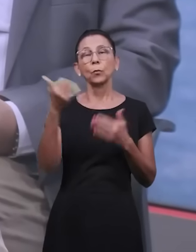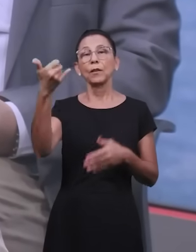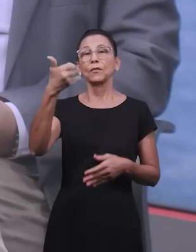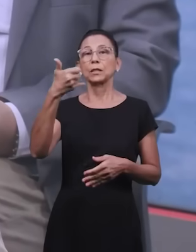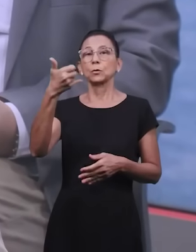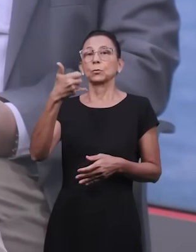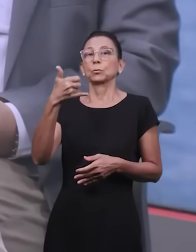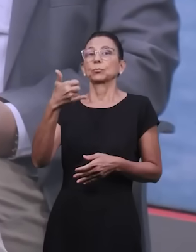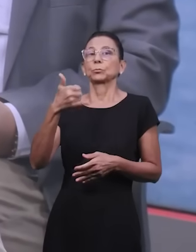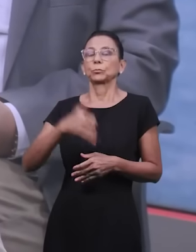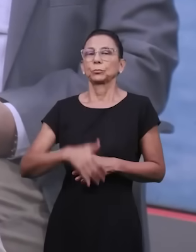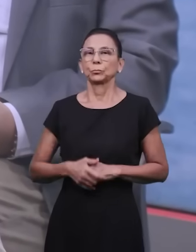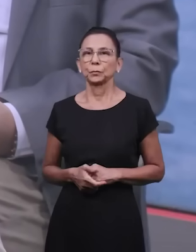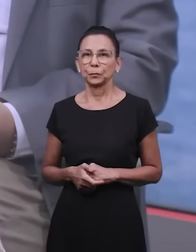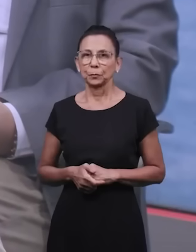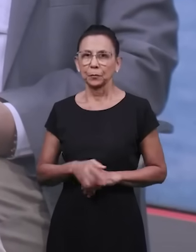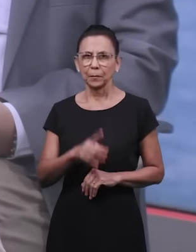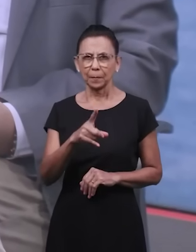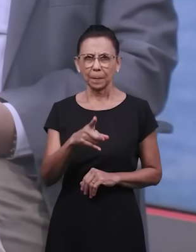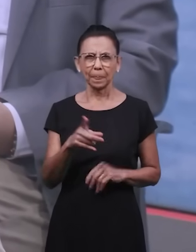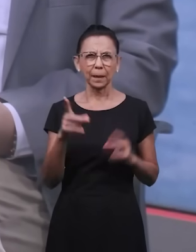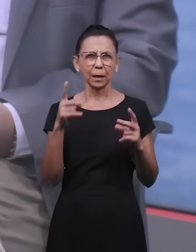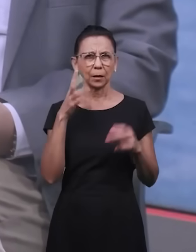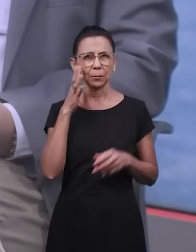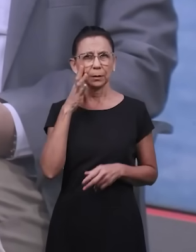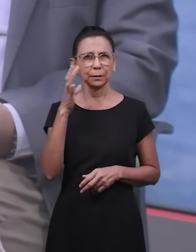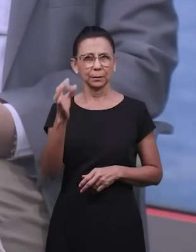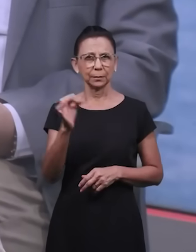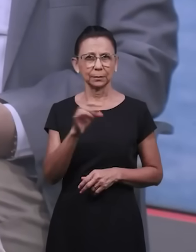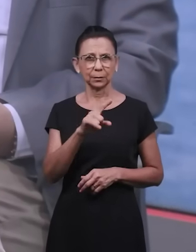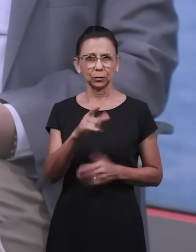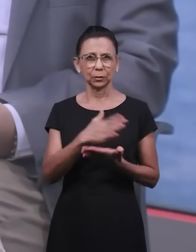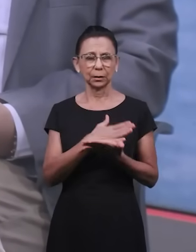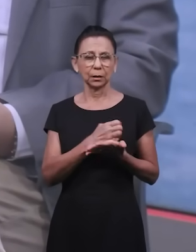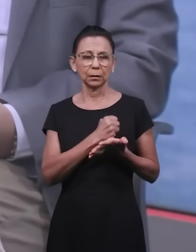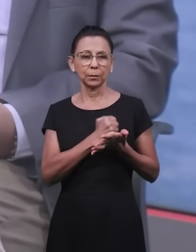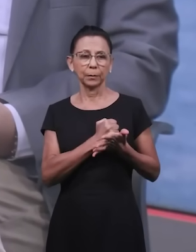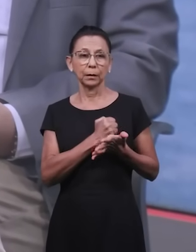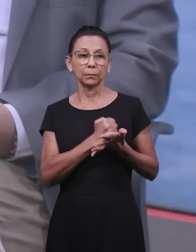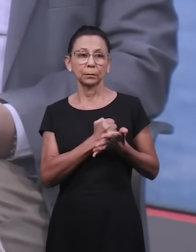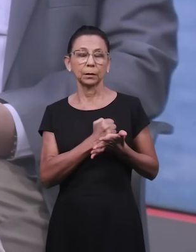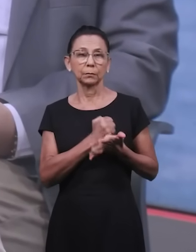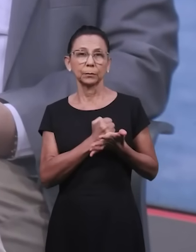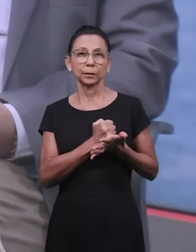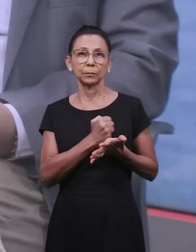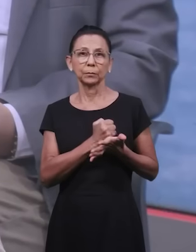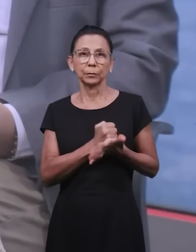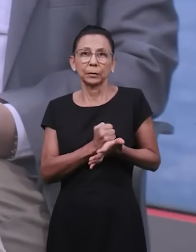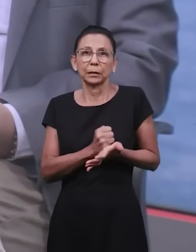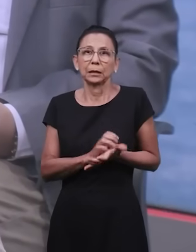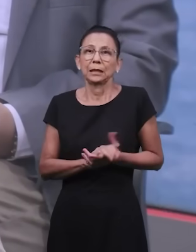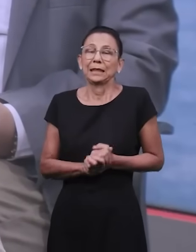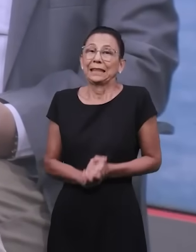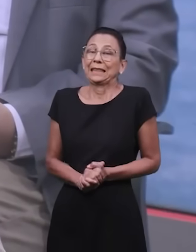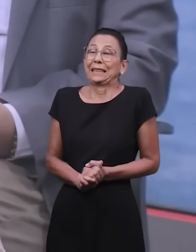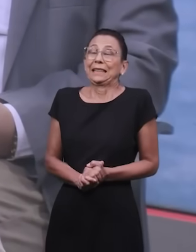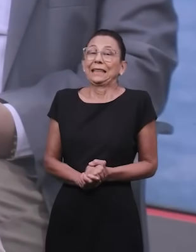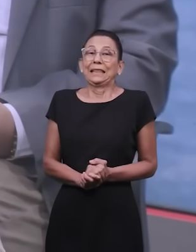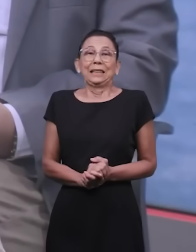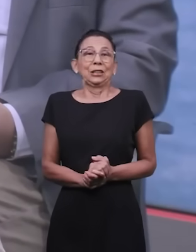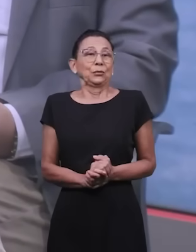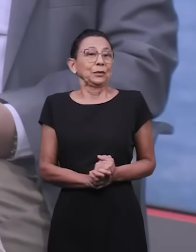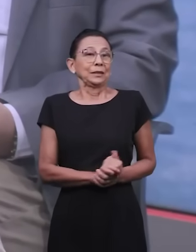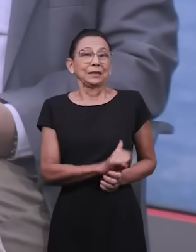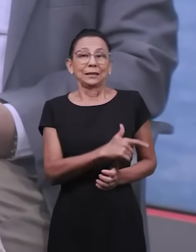que elas vão aliviar. Outra coisa, repara que quando você começa a contar a cardia, você começa a sentir que não